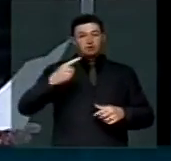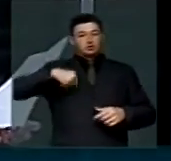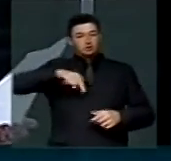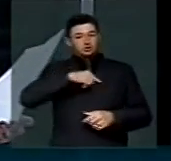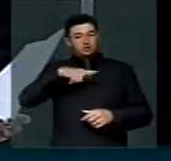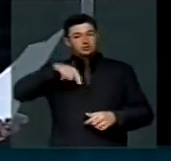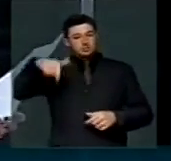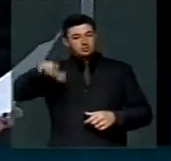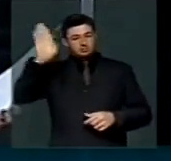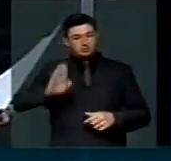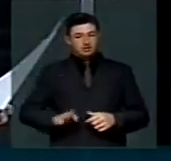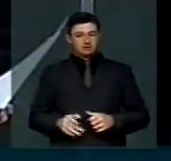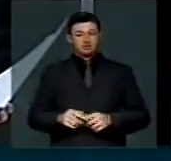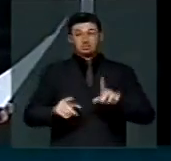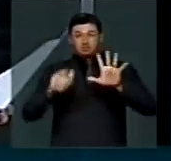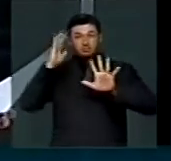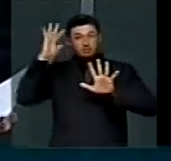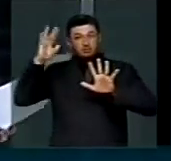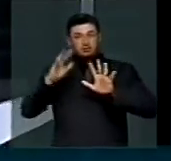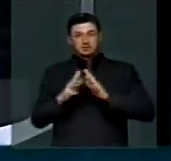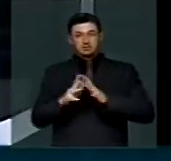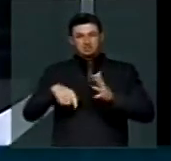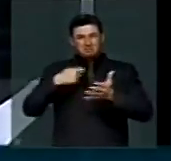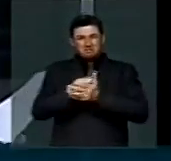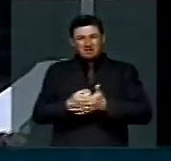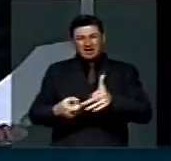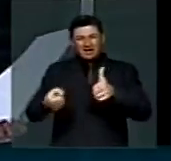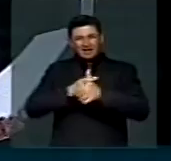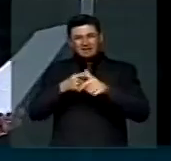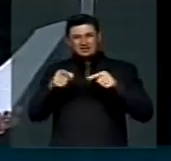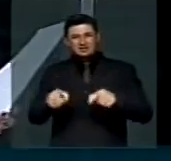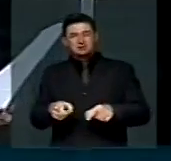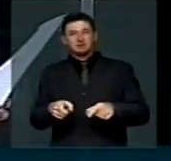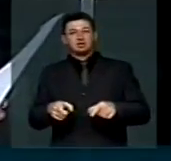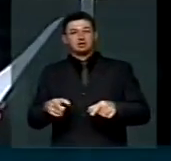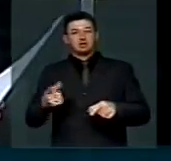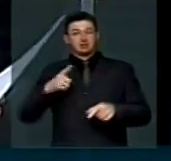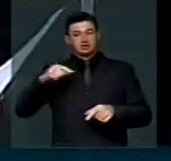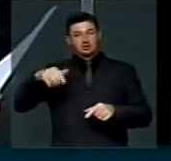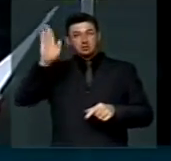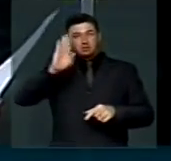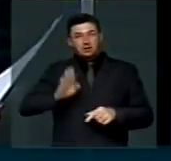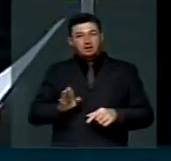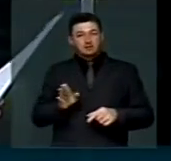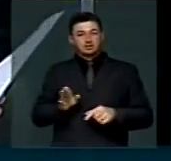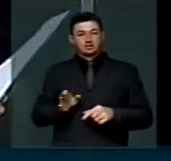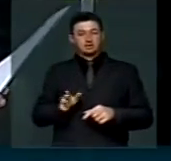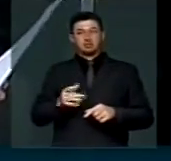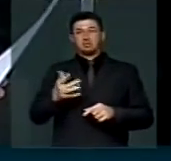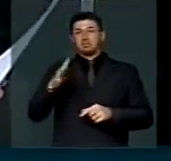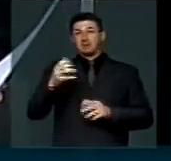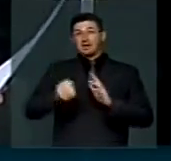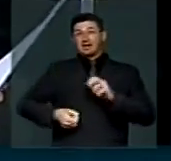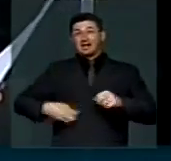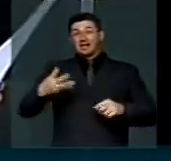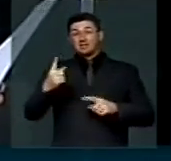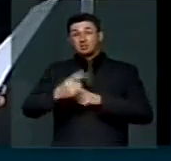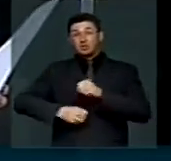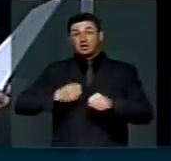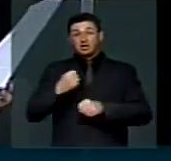temos no Brasil. Para se ter uma ideia, o pagamento dessa dívida gigantesca que temos no Brasil consome, a cada